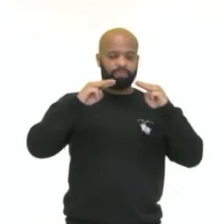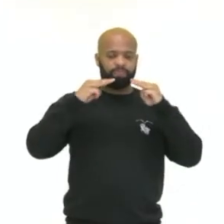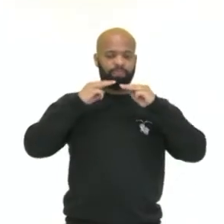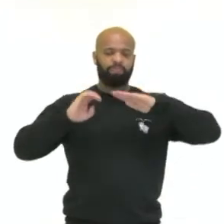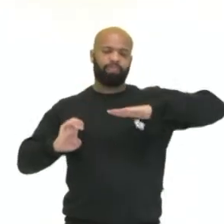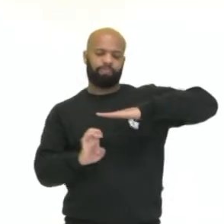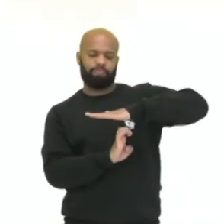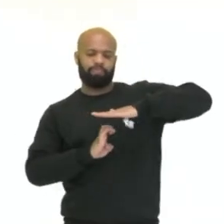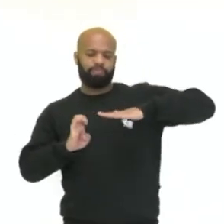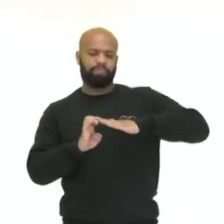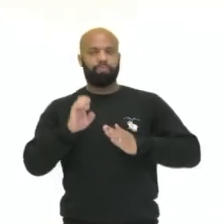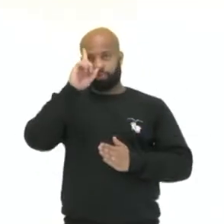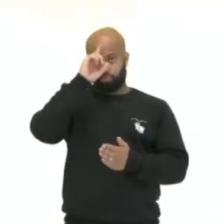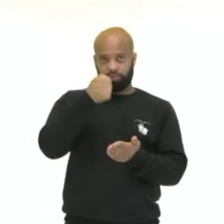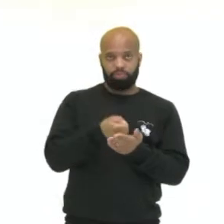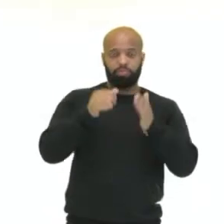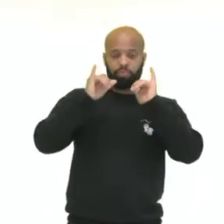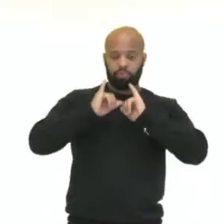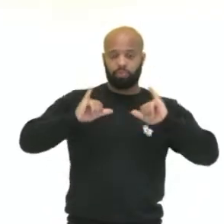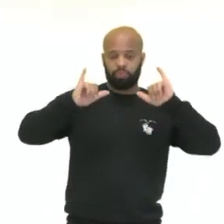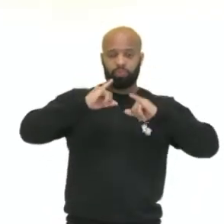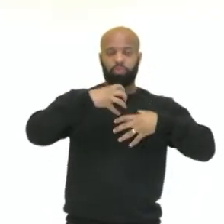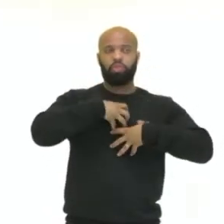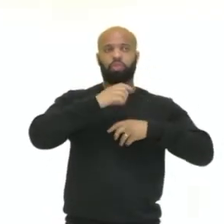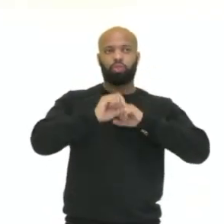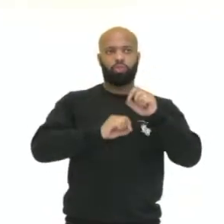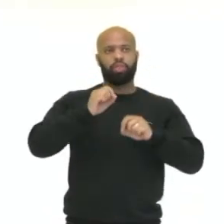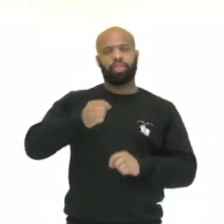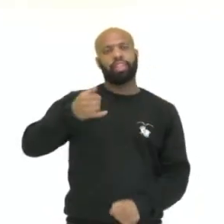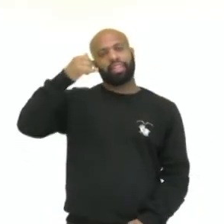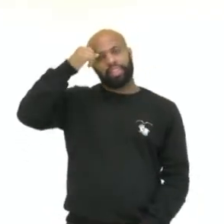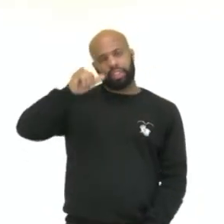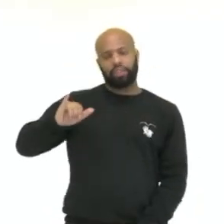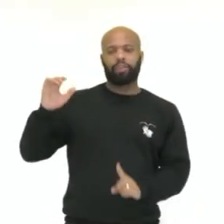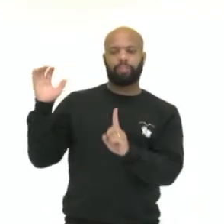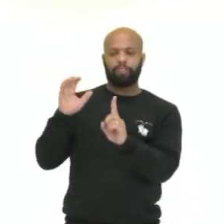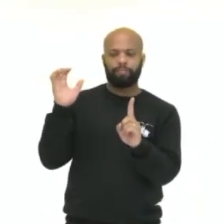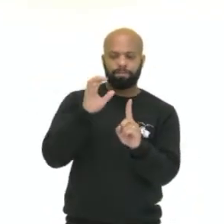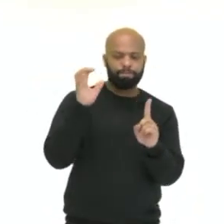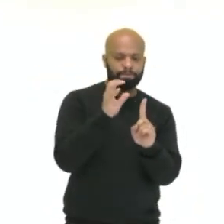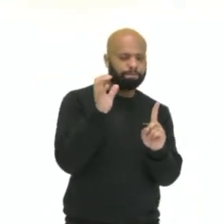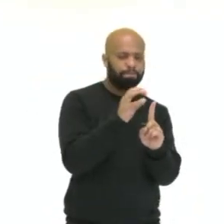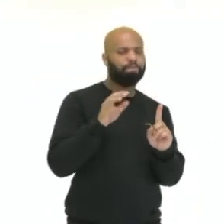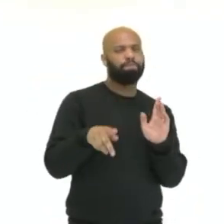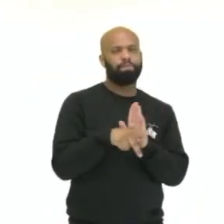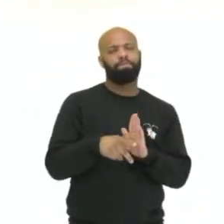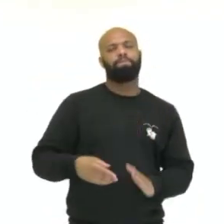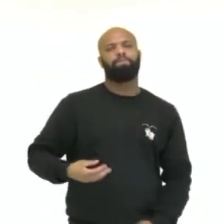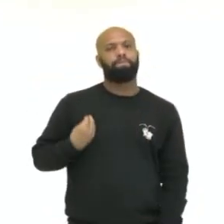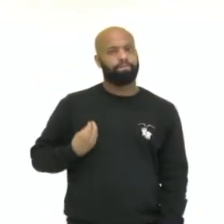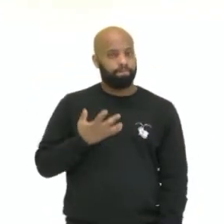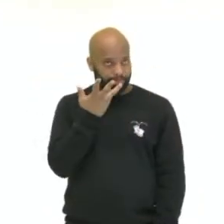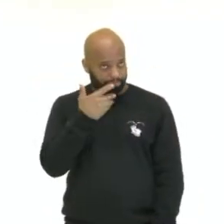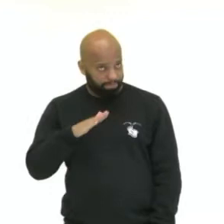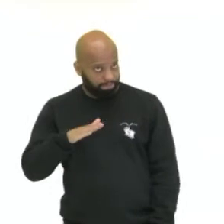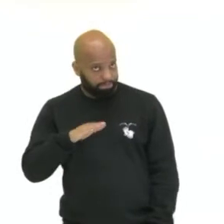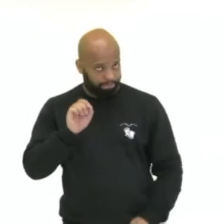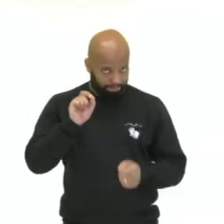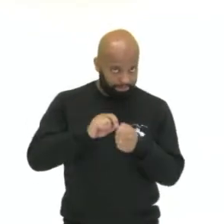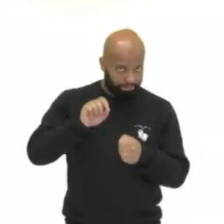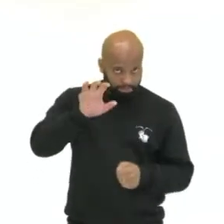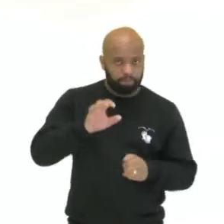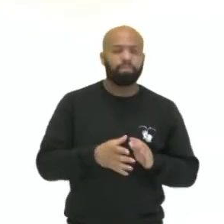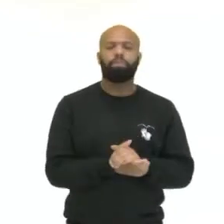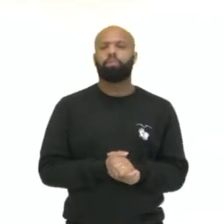prática de divulgação de seus produtos de modo a não usar a ingenuidade, vulnerabilidade e fragilidade das crianças? Será que mudou?